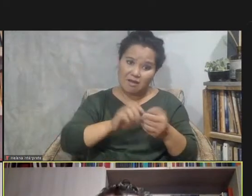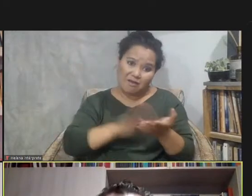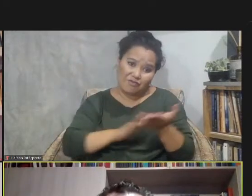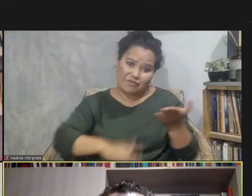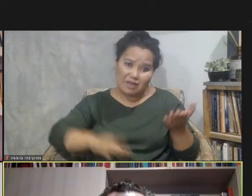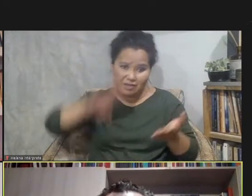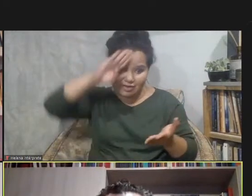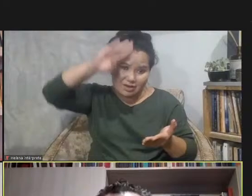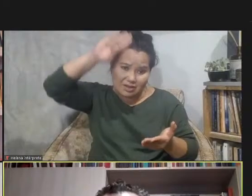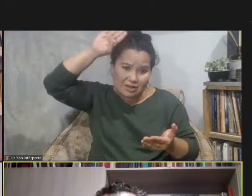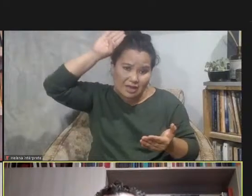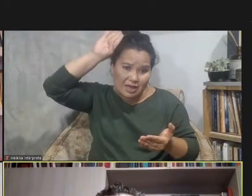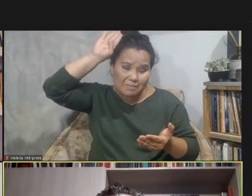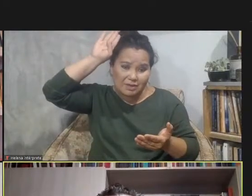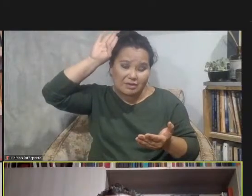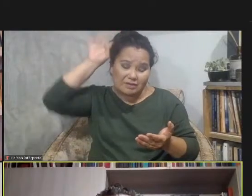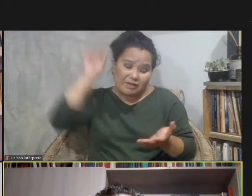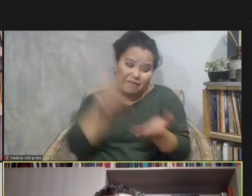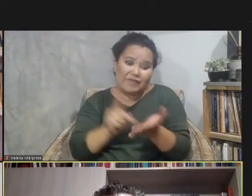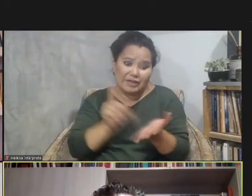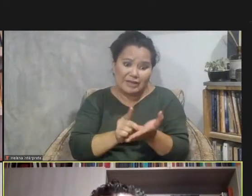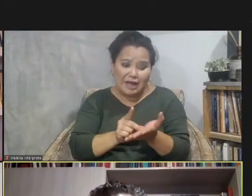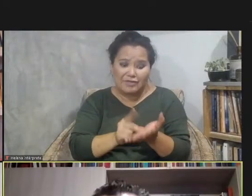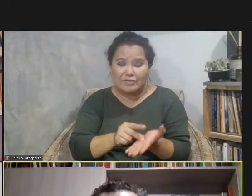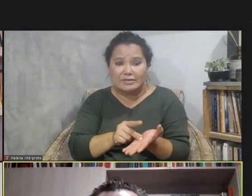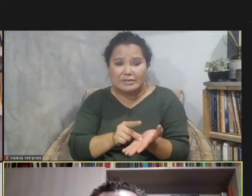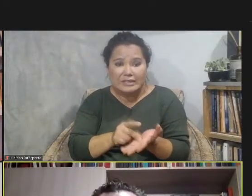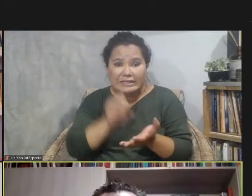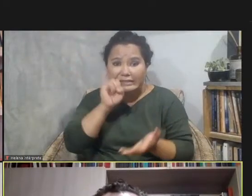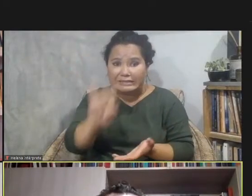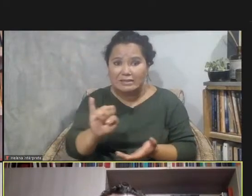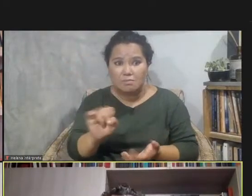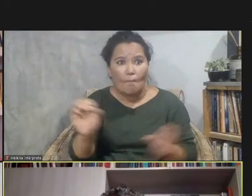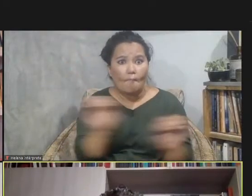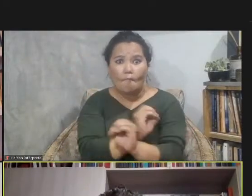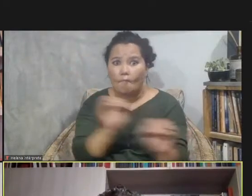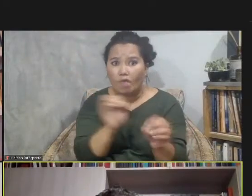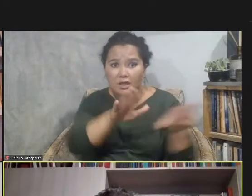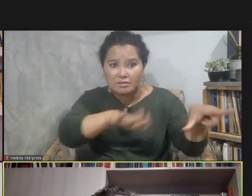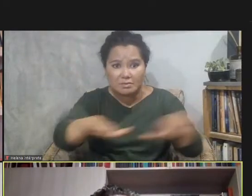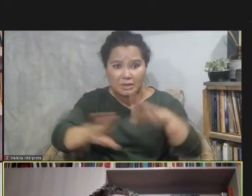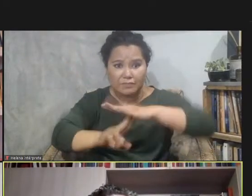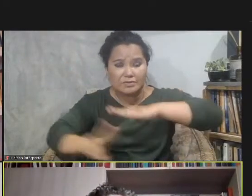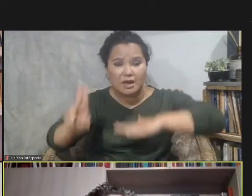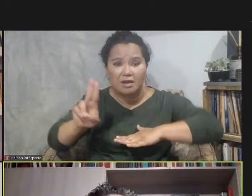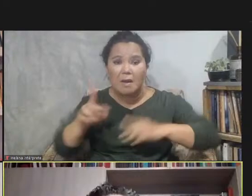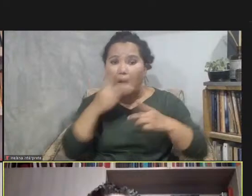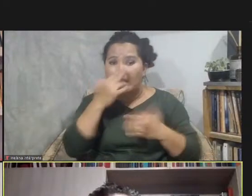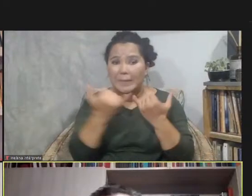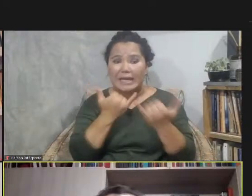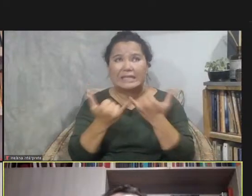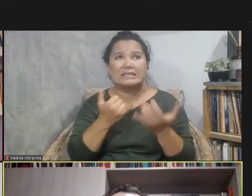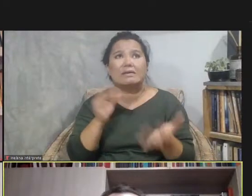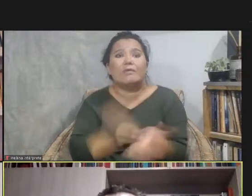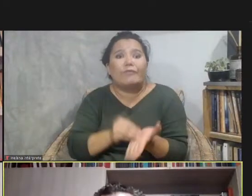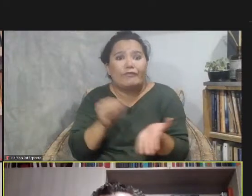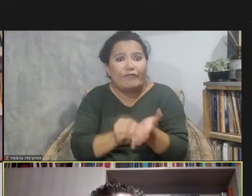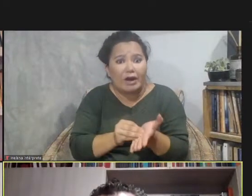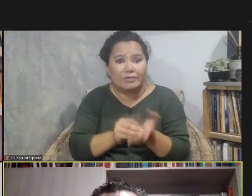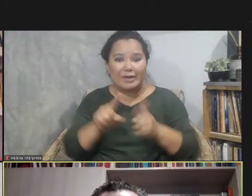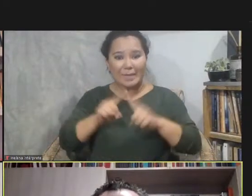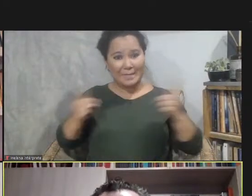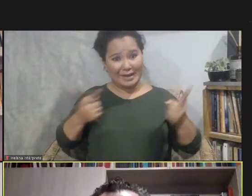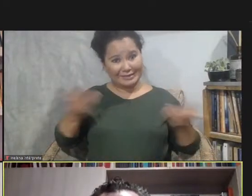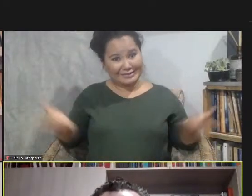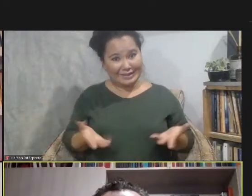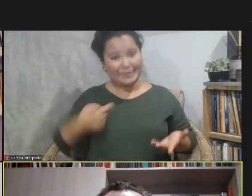se retomarmos também a semana universitária. Nós estamos retomando a semana universitária com uns